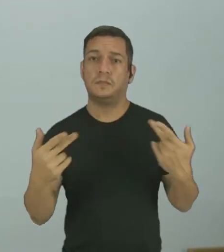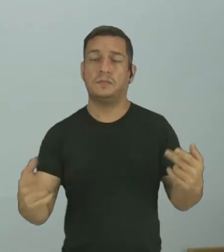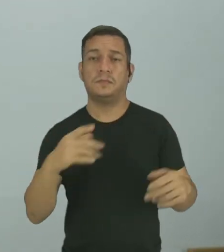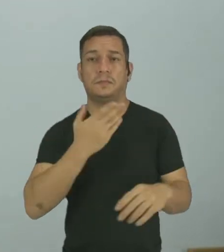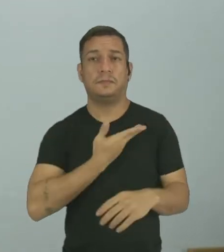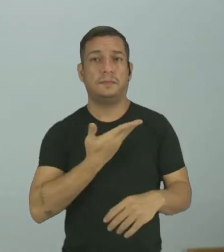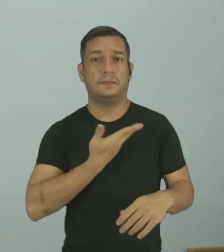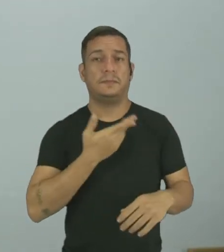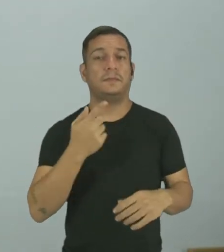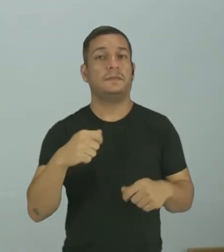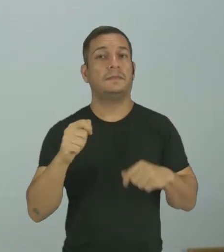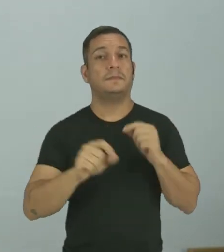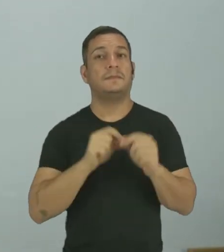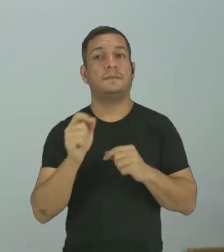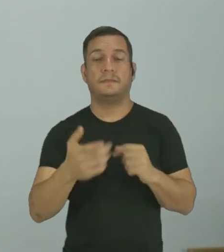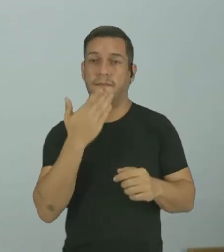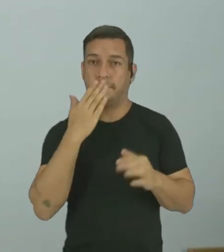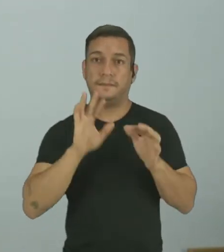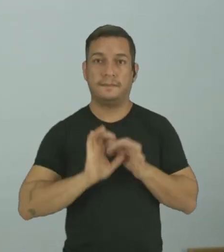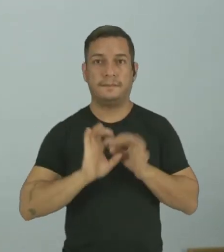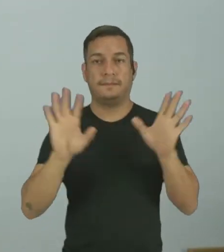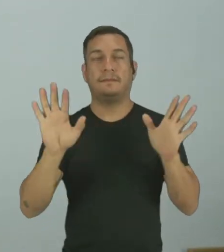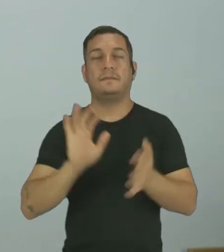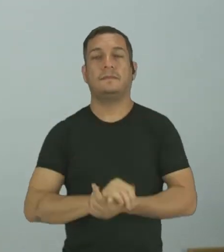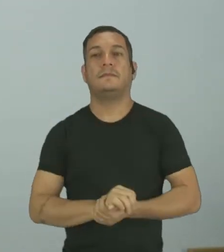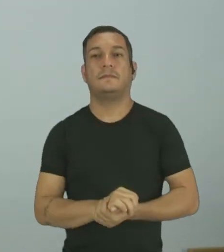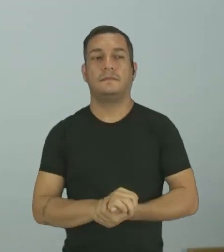nossos amigos, devemos pedir permissão.